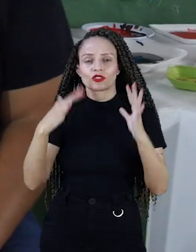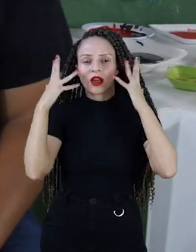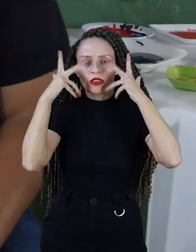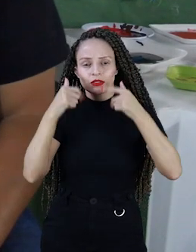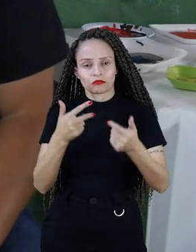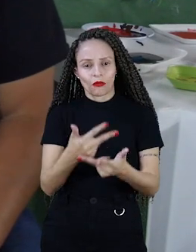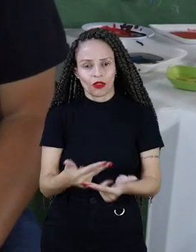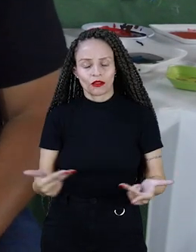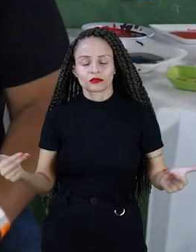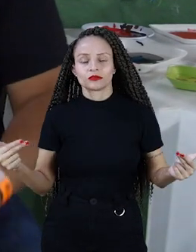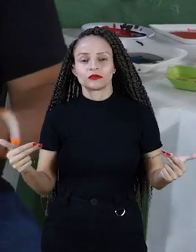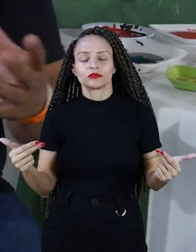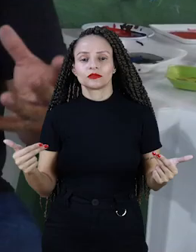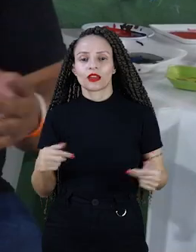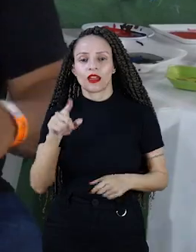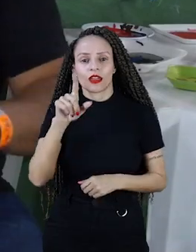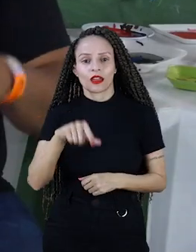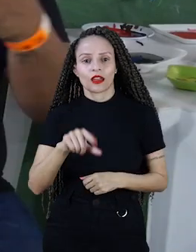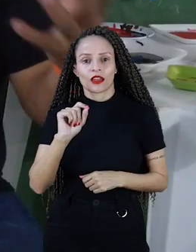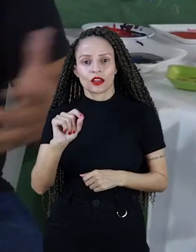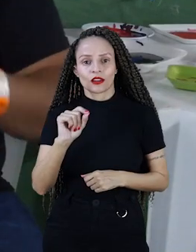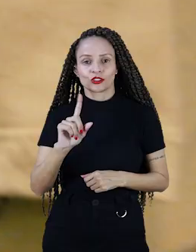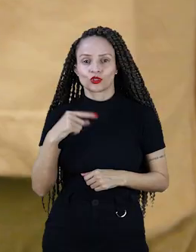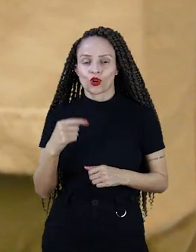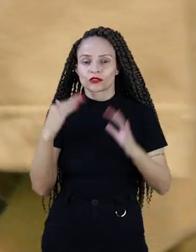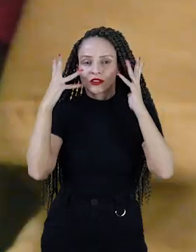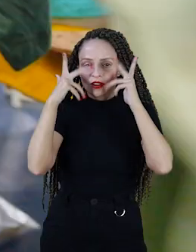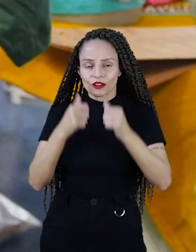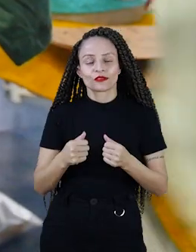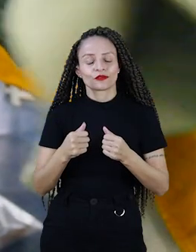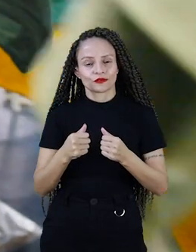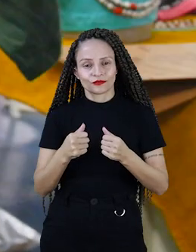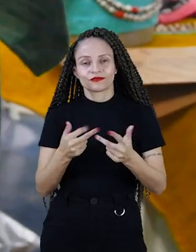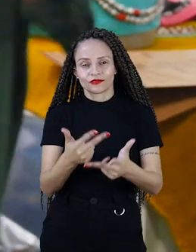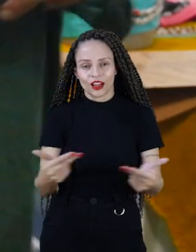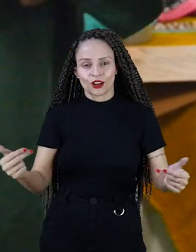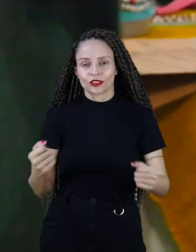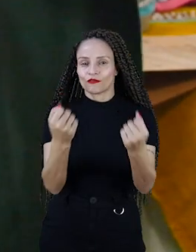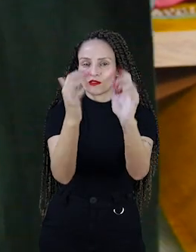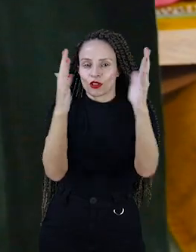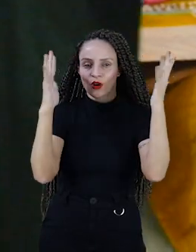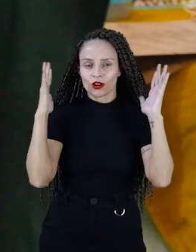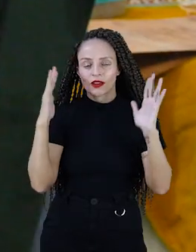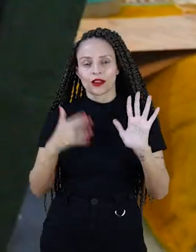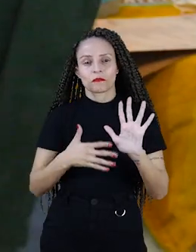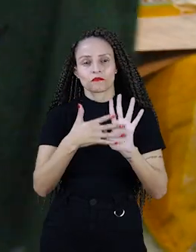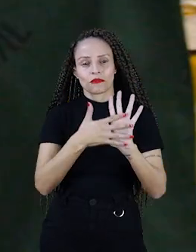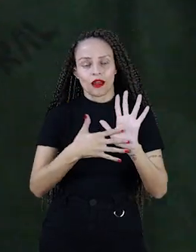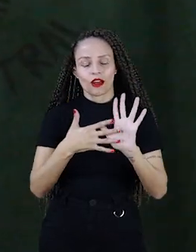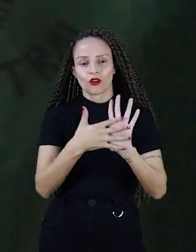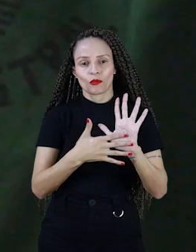né? E aí, como se fosse a nossa fauna, a nossa flora, né? E bem na palma da mão, a